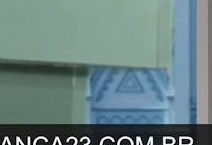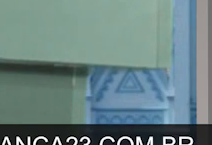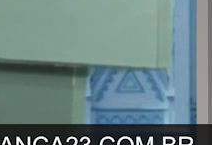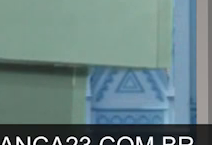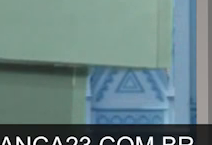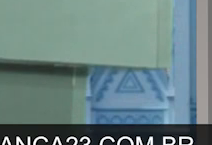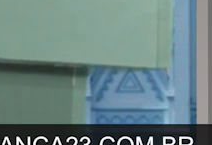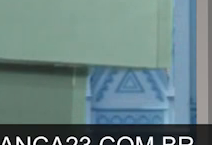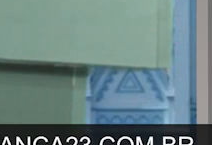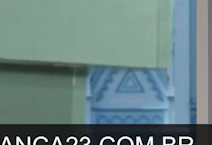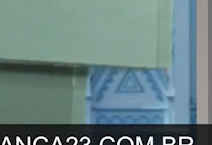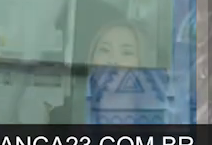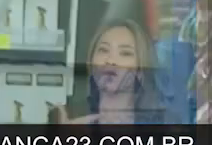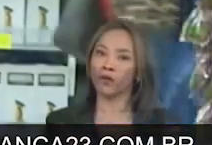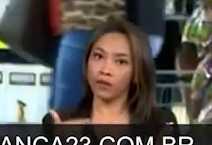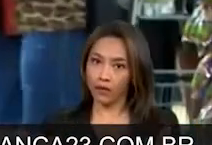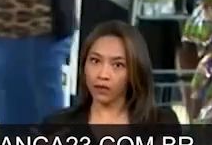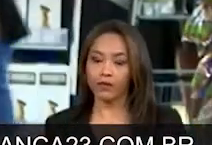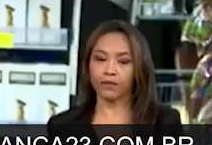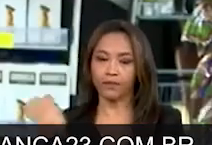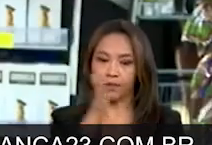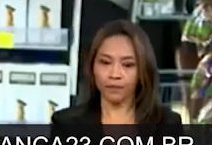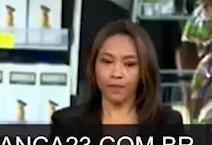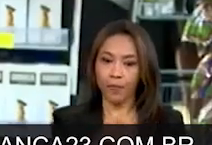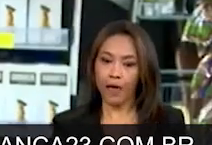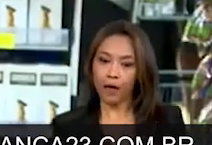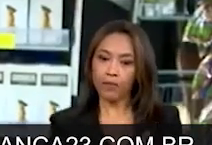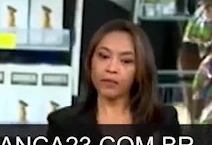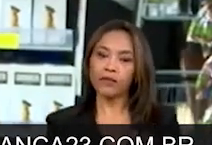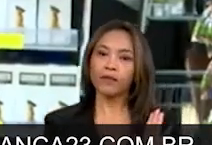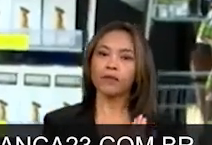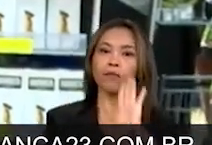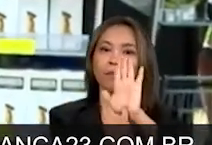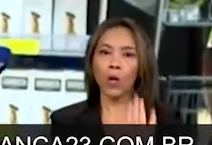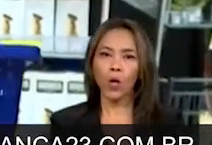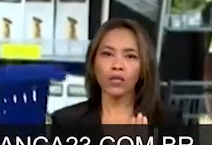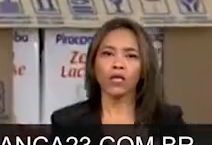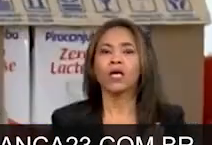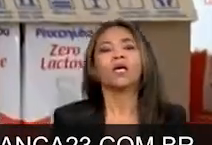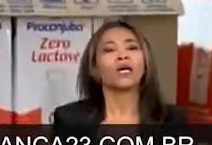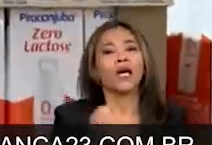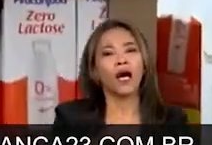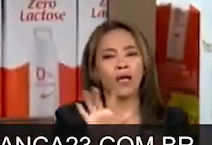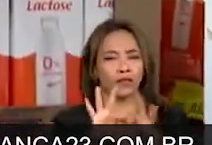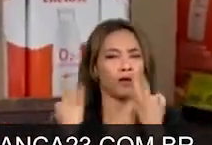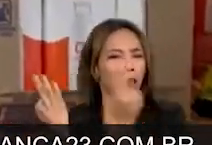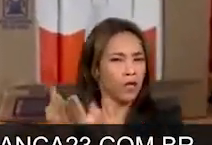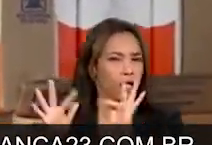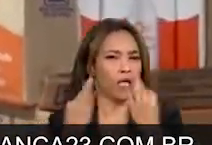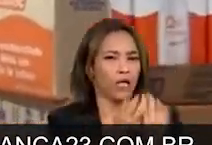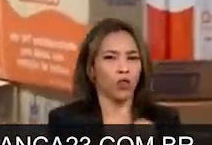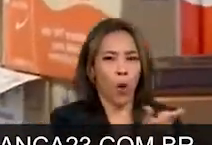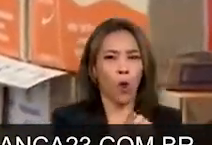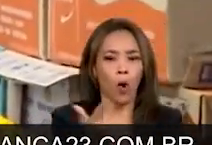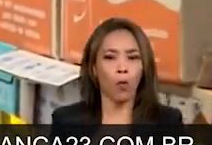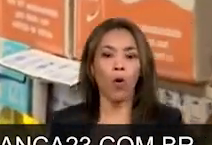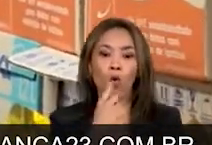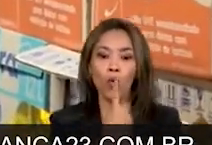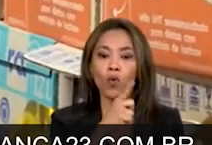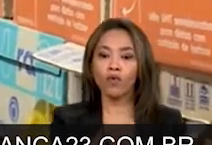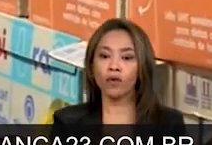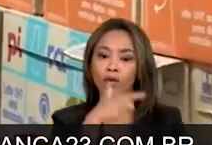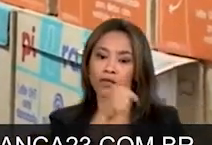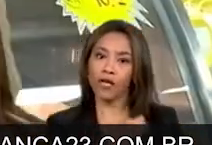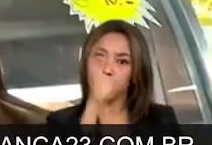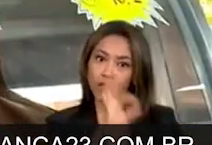ano passado. Vamos entender. A pesquisa mostra que o consumo das famílias cresceu apenas 1,07%